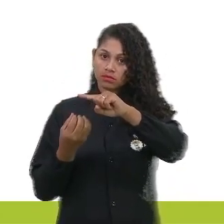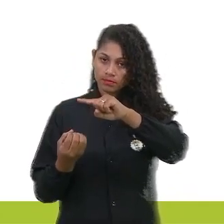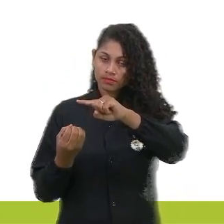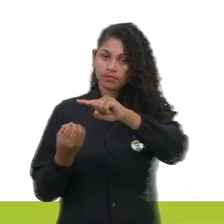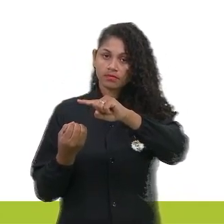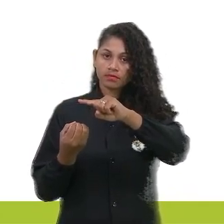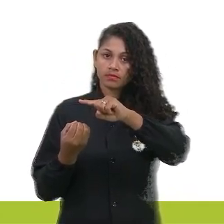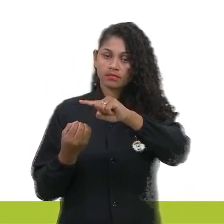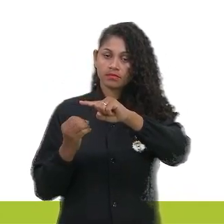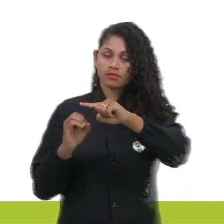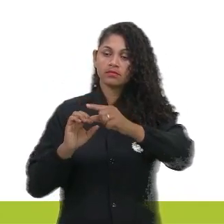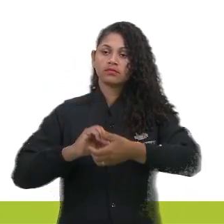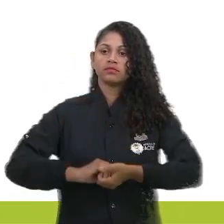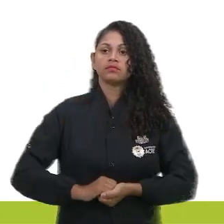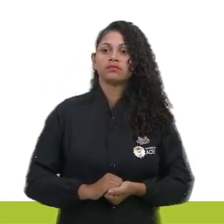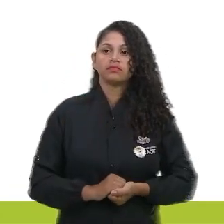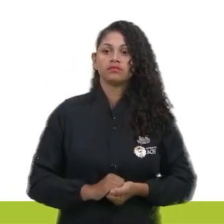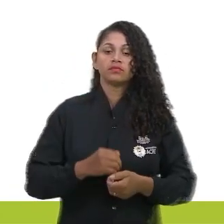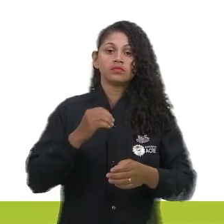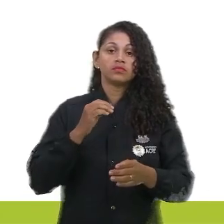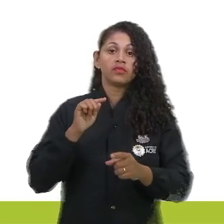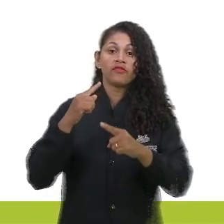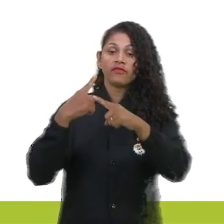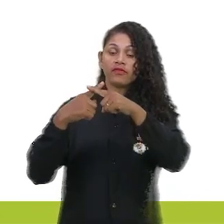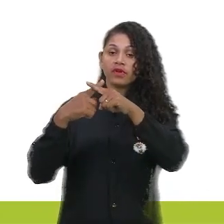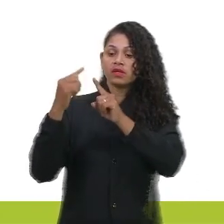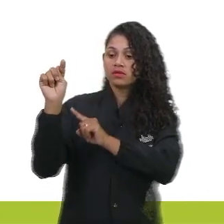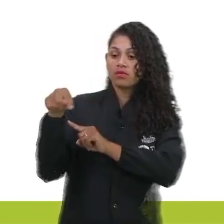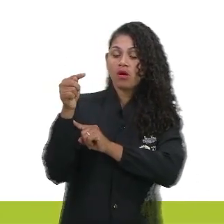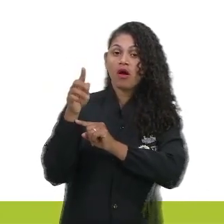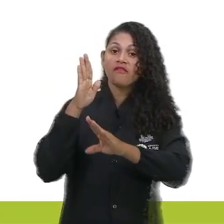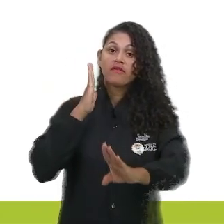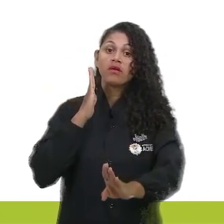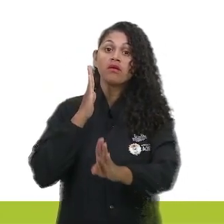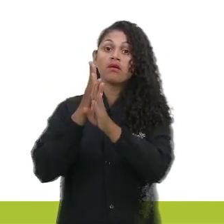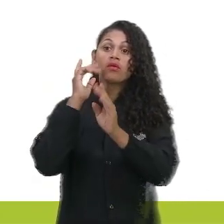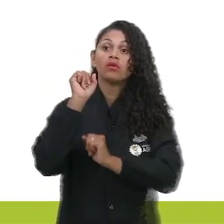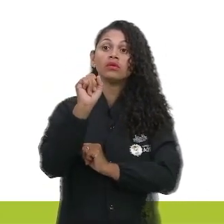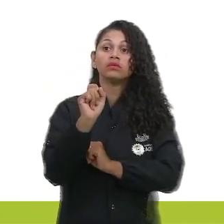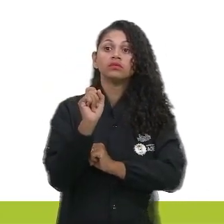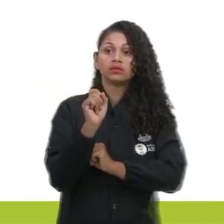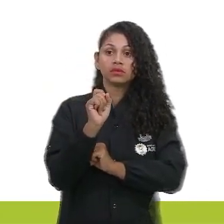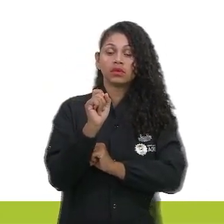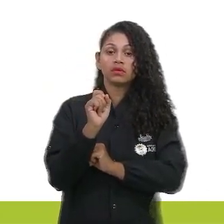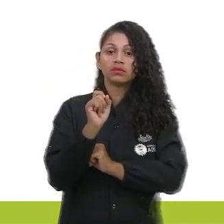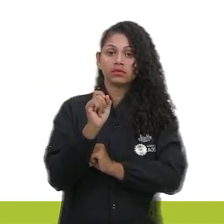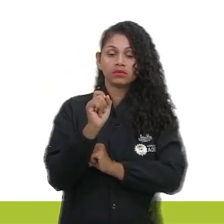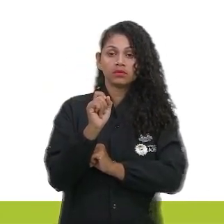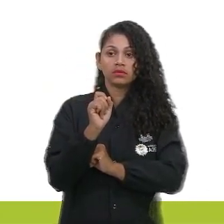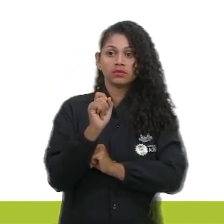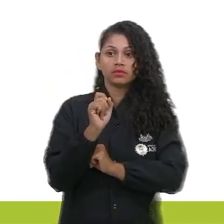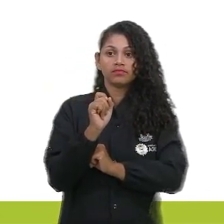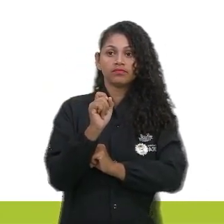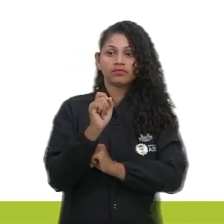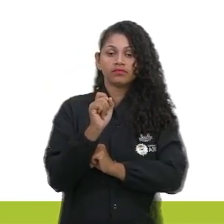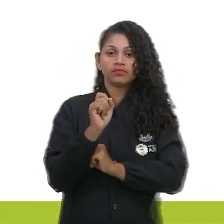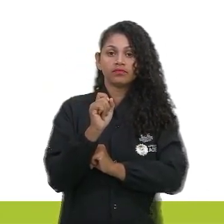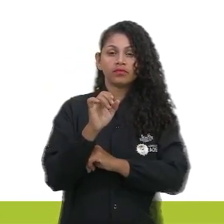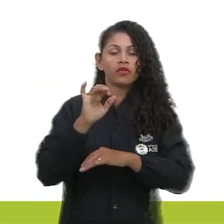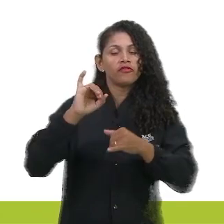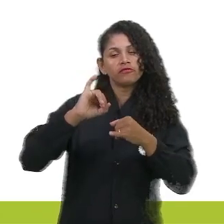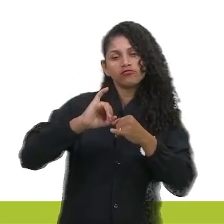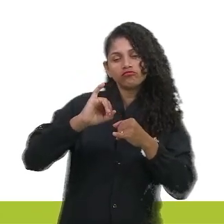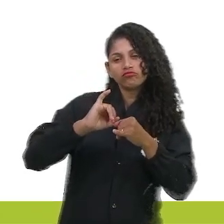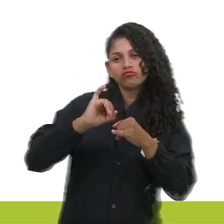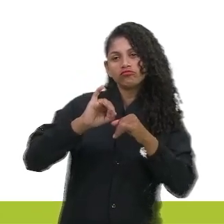vezes alfa e encontrar este alfa que está correspondente a esse arco que mede 1. Fazendo as contas, nós